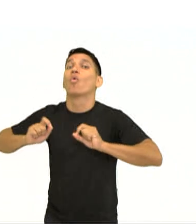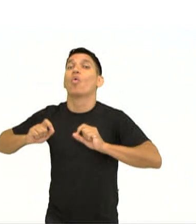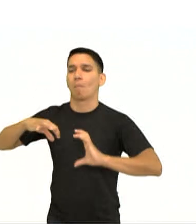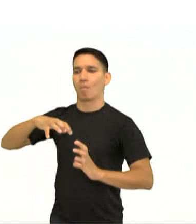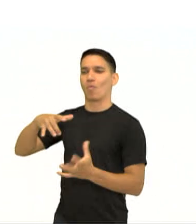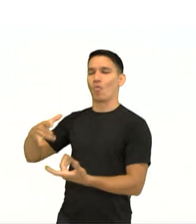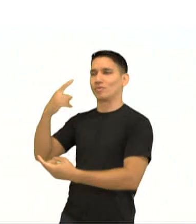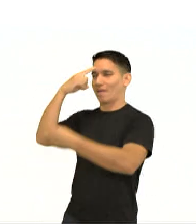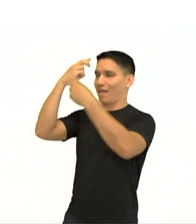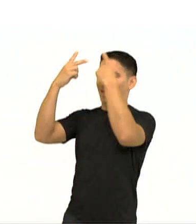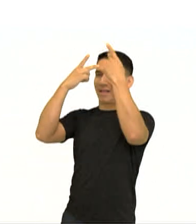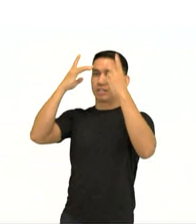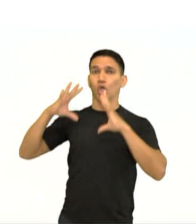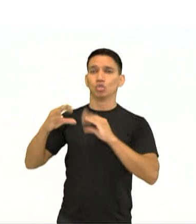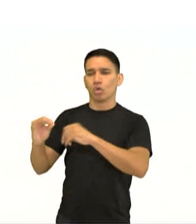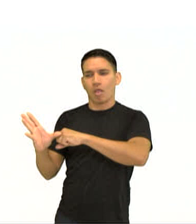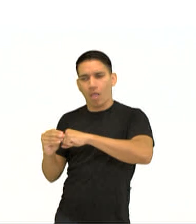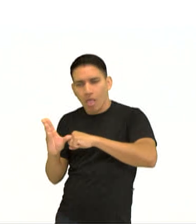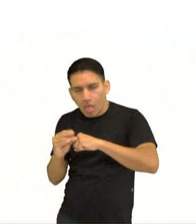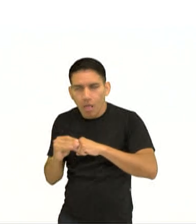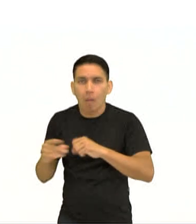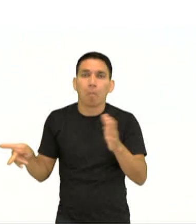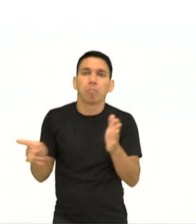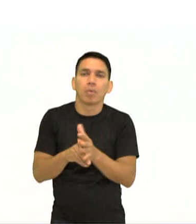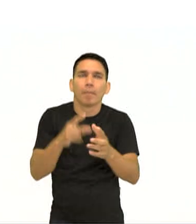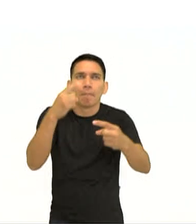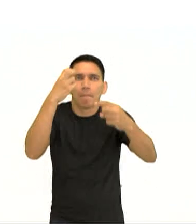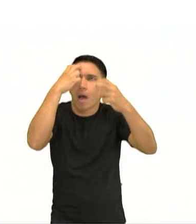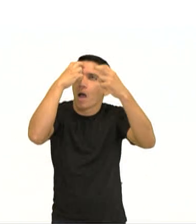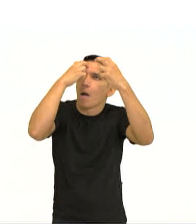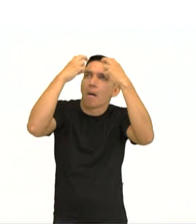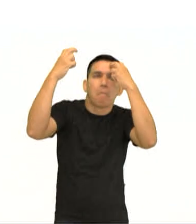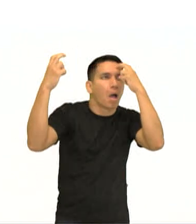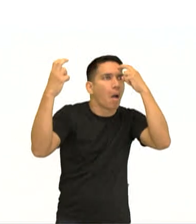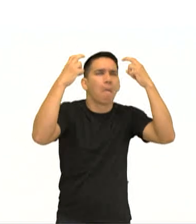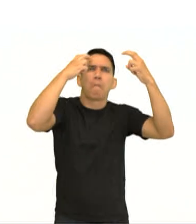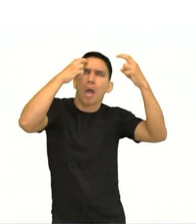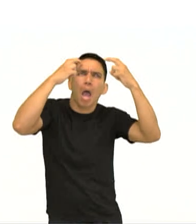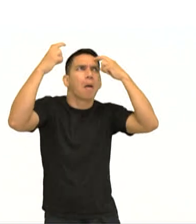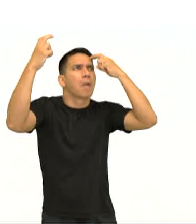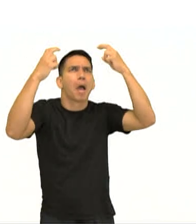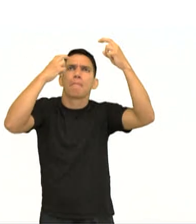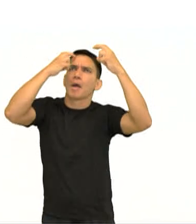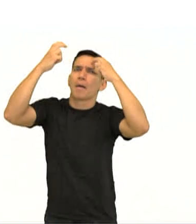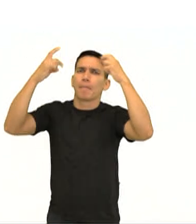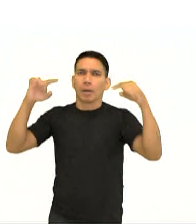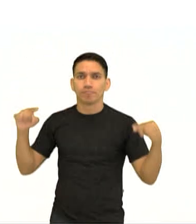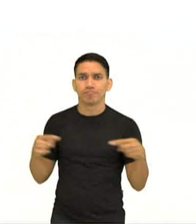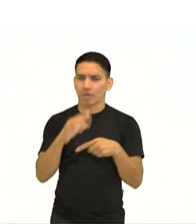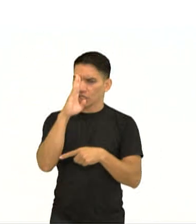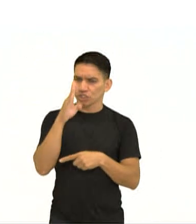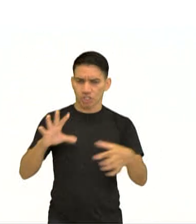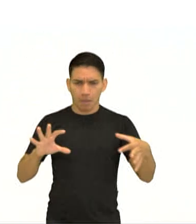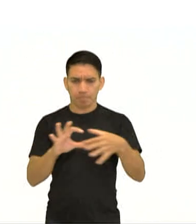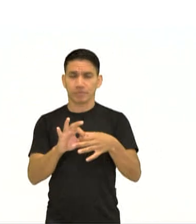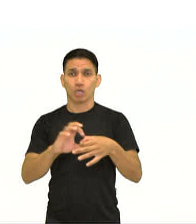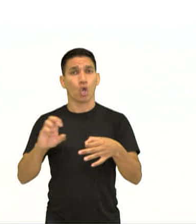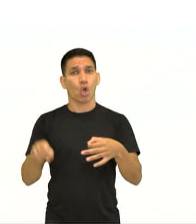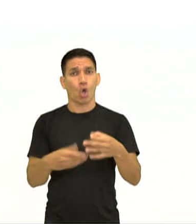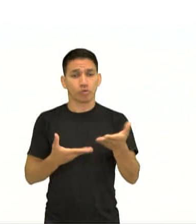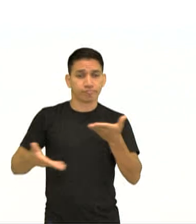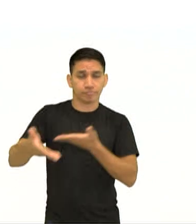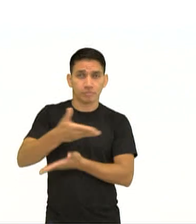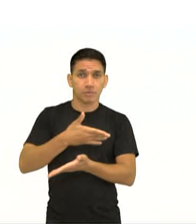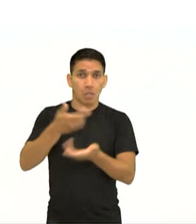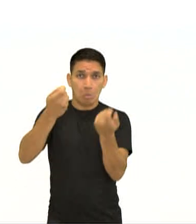eram apreendidos pelo intelecto direta ou imediatamente, sem a mediação, então,